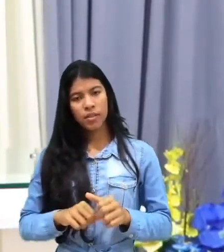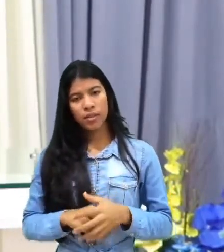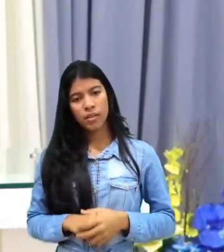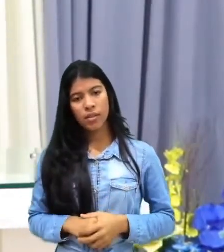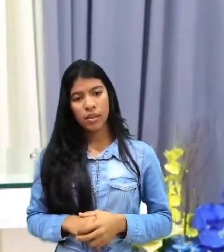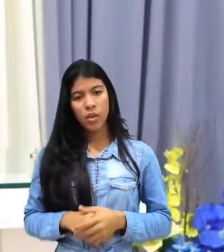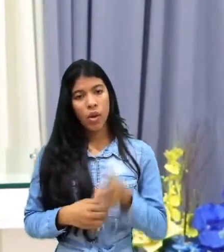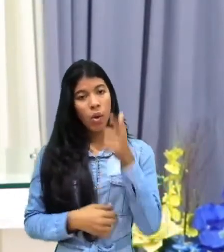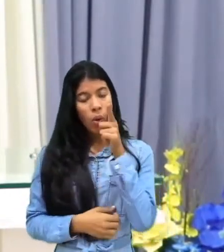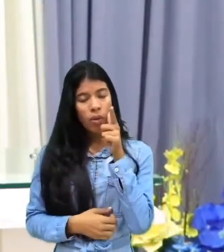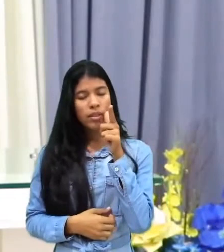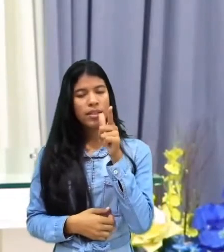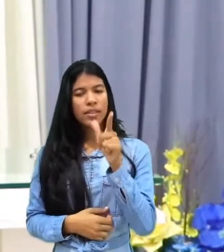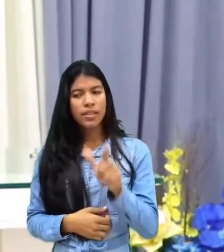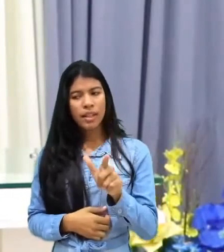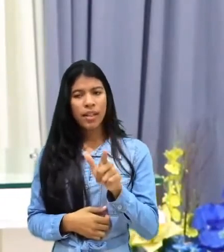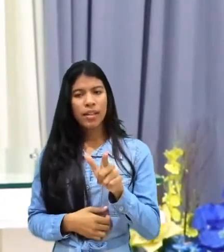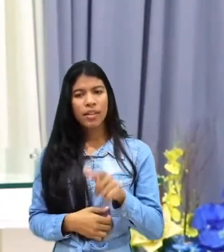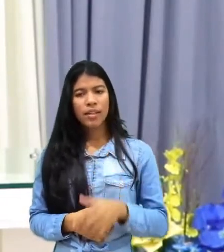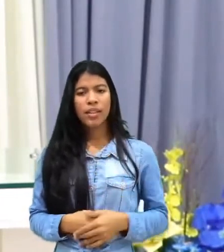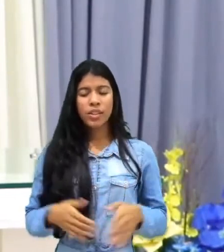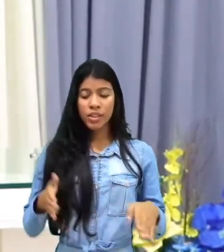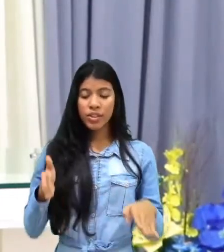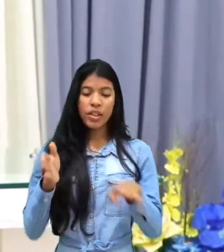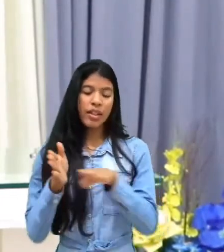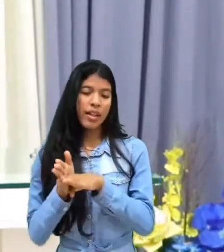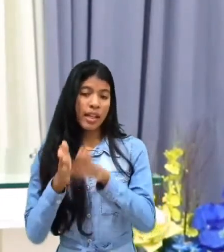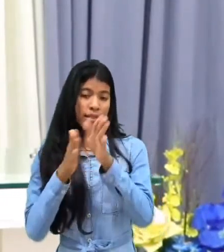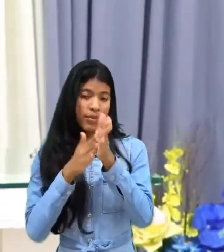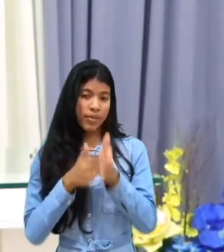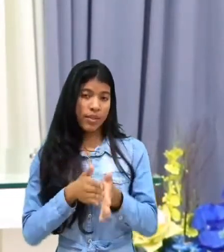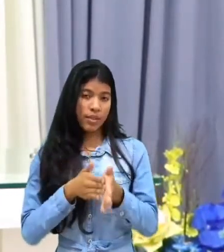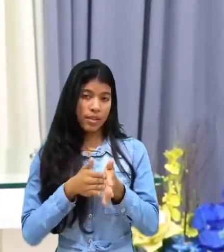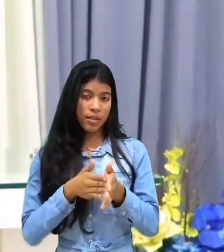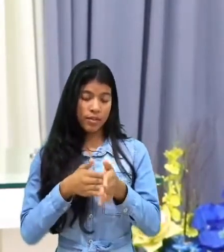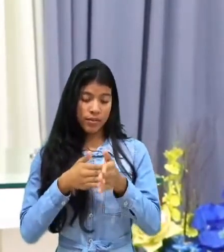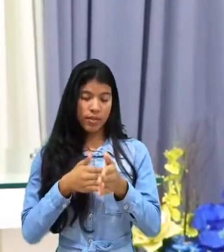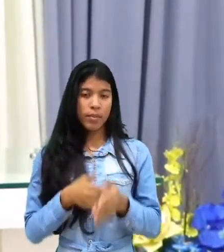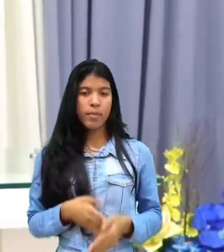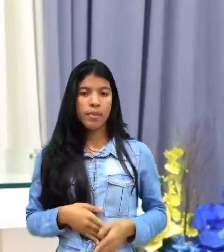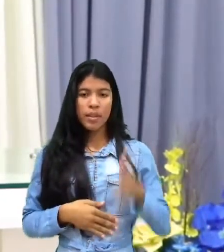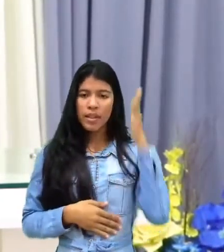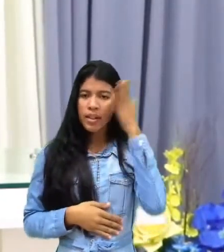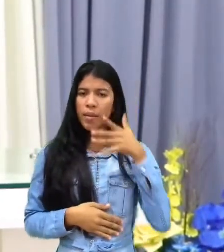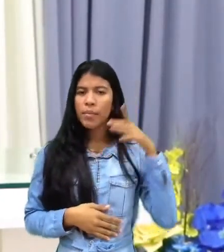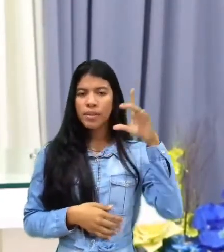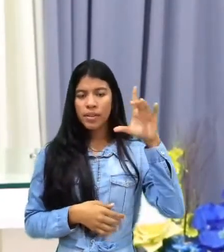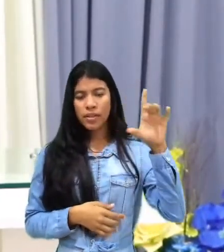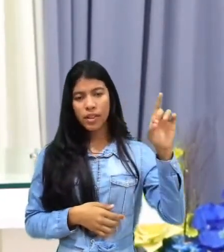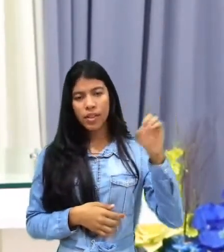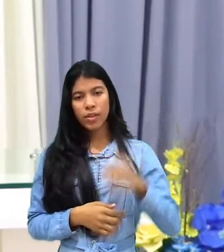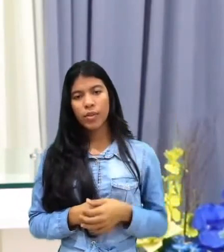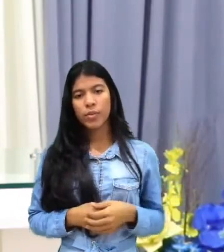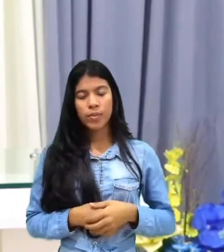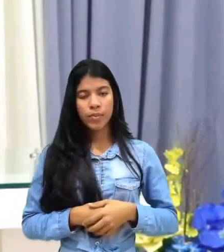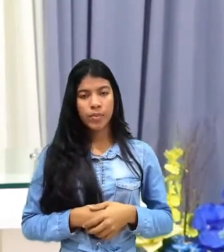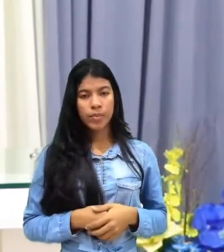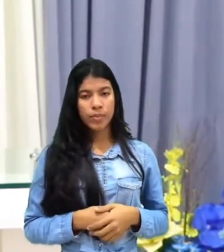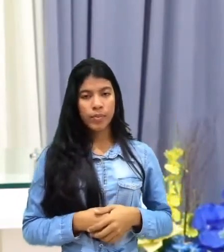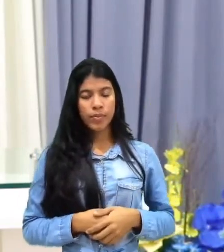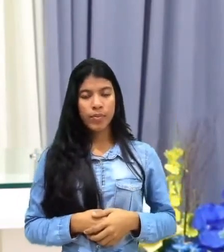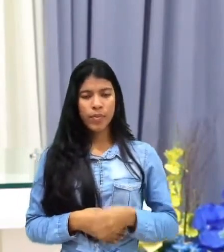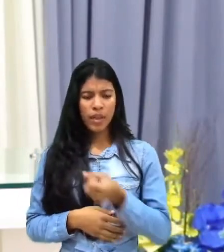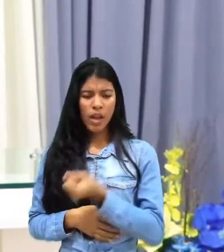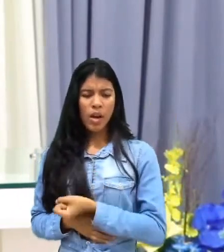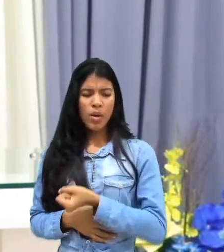conseguem chegar e permanecer na presença de Deus. Quantos vultos da